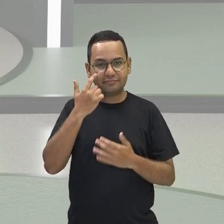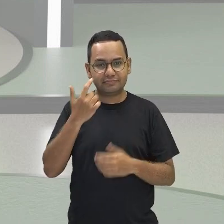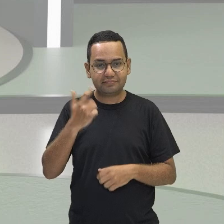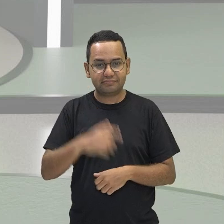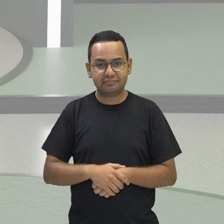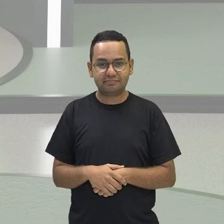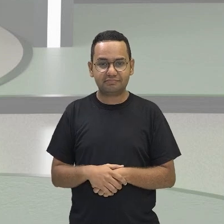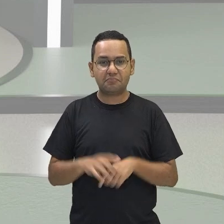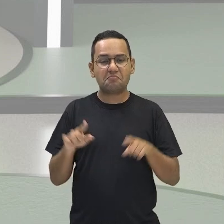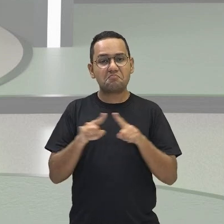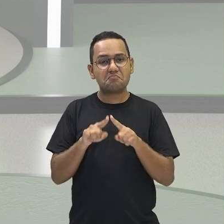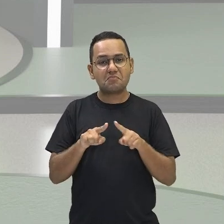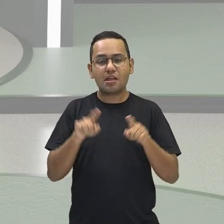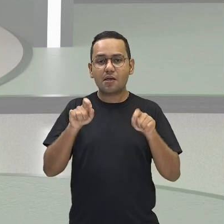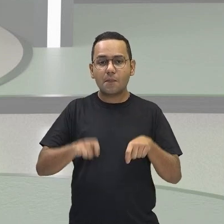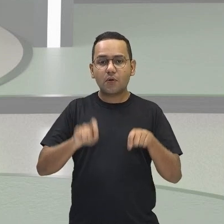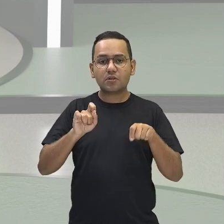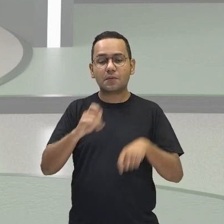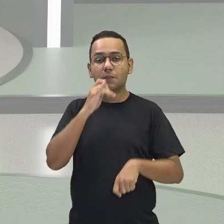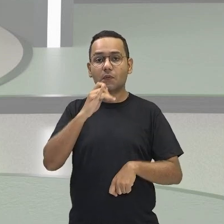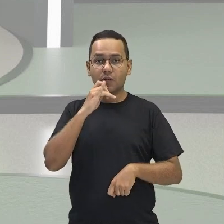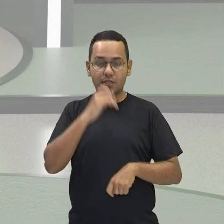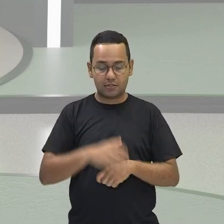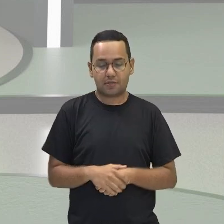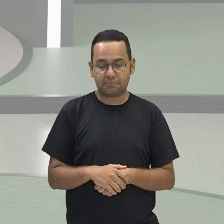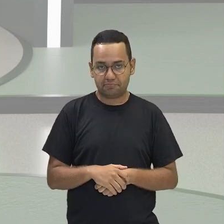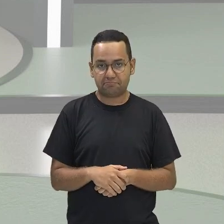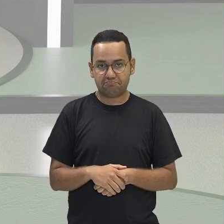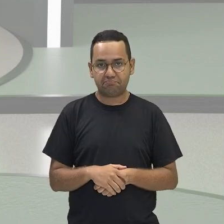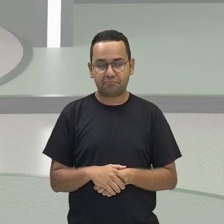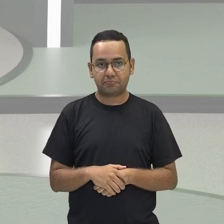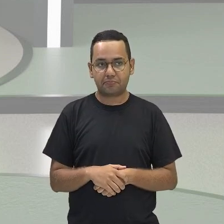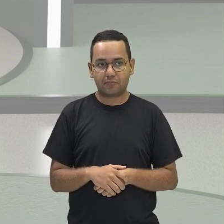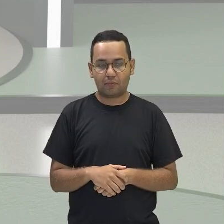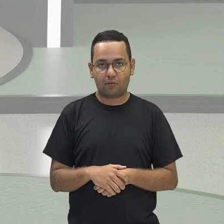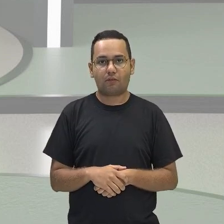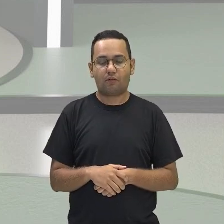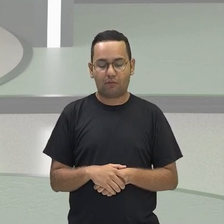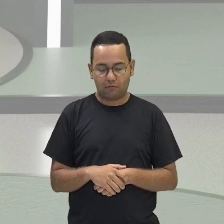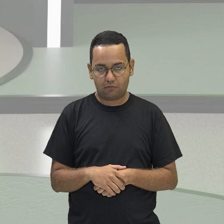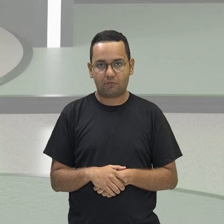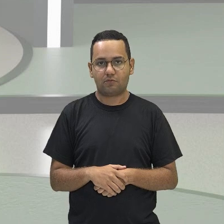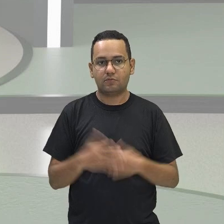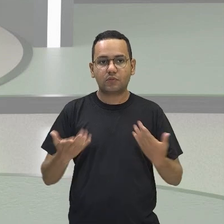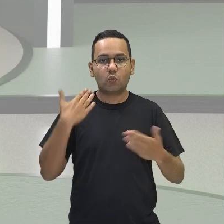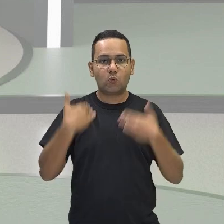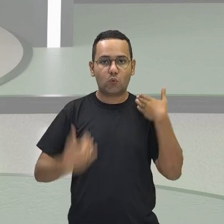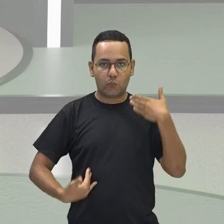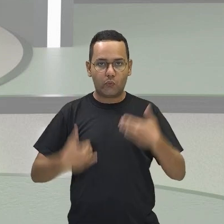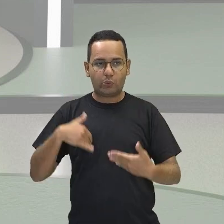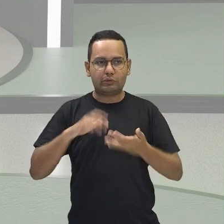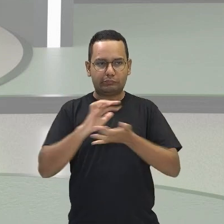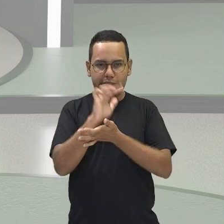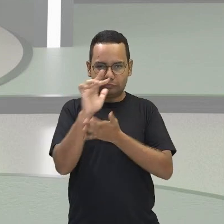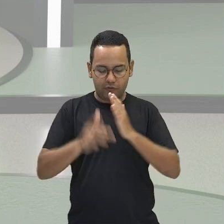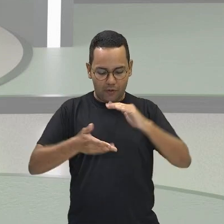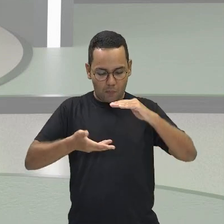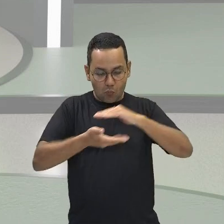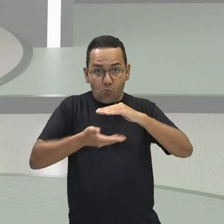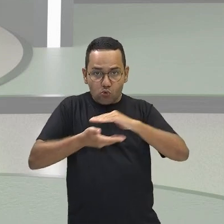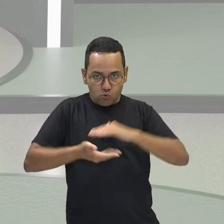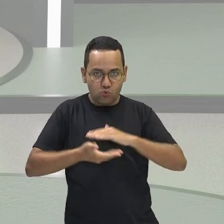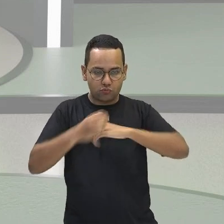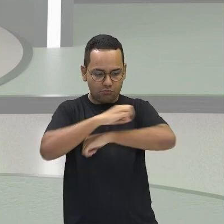é fornecido pelo sistema músculo-esquelético e é composto de 3